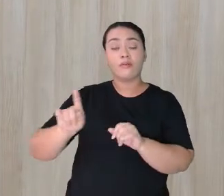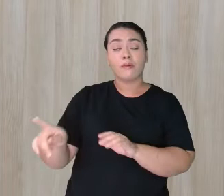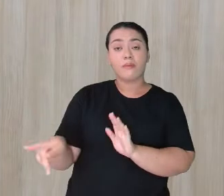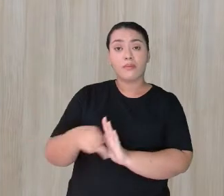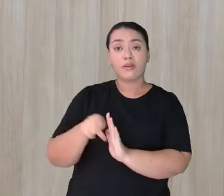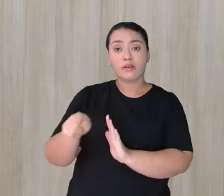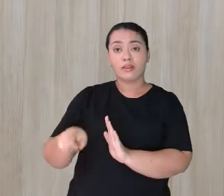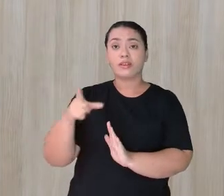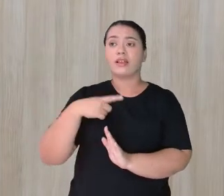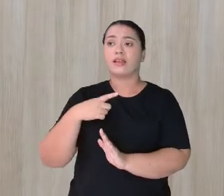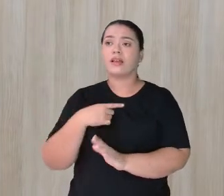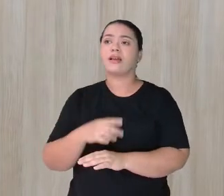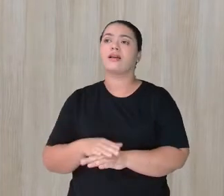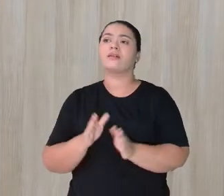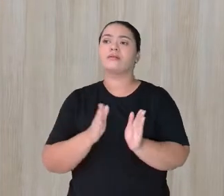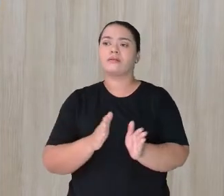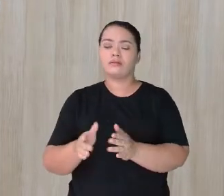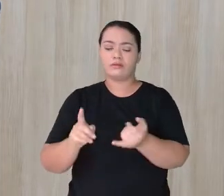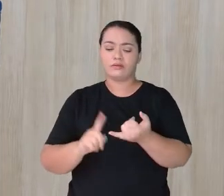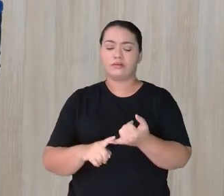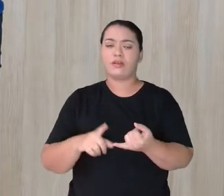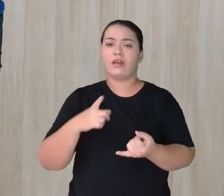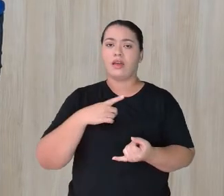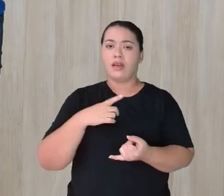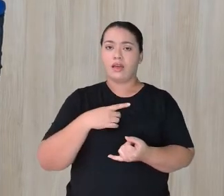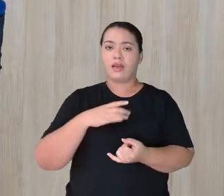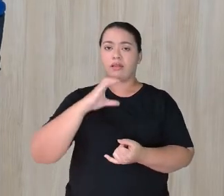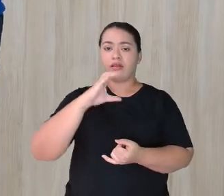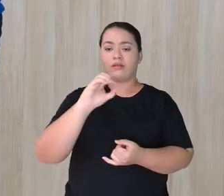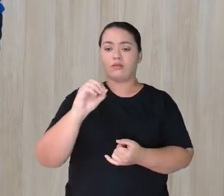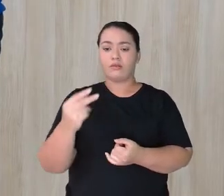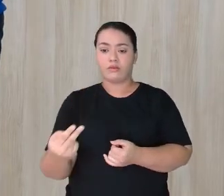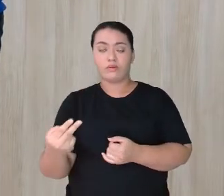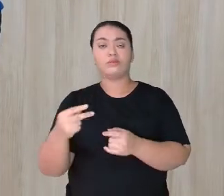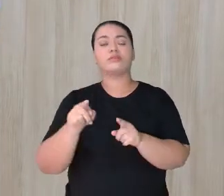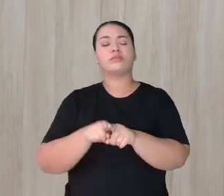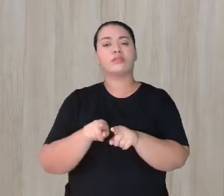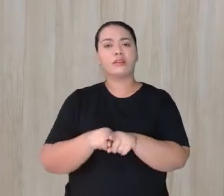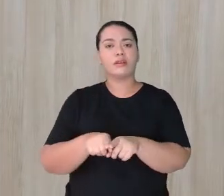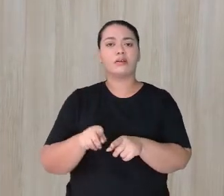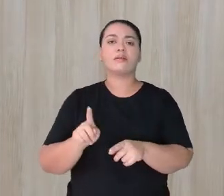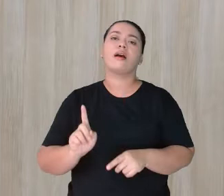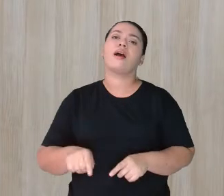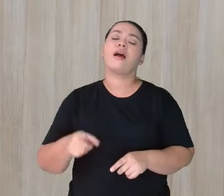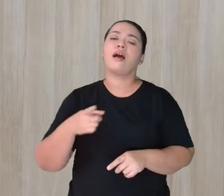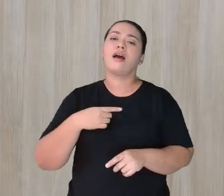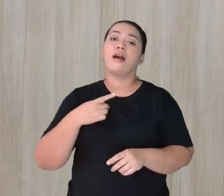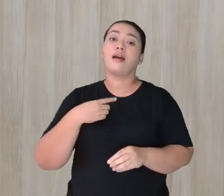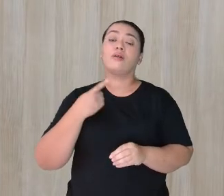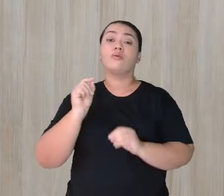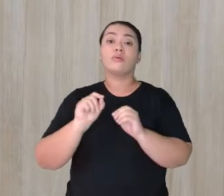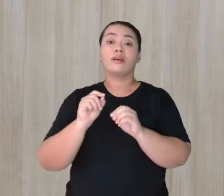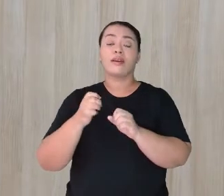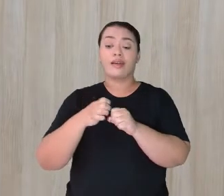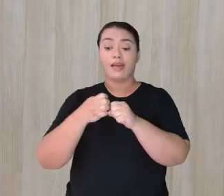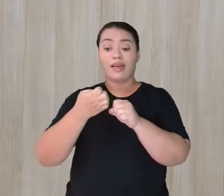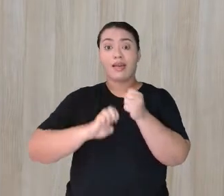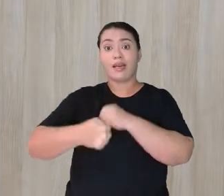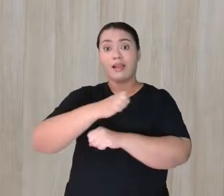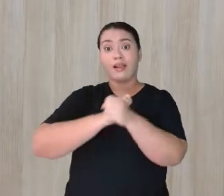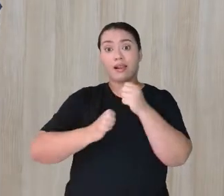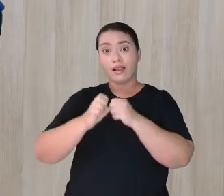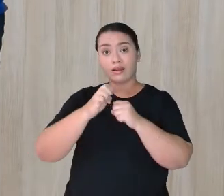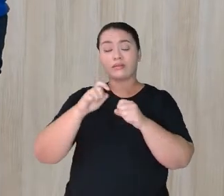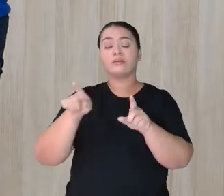são produtos dessa etapa. O CO2, o gás carbônico, são produtos elétrons altamente energéticos